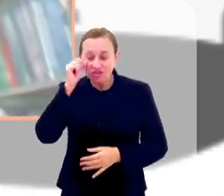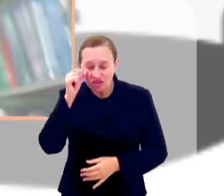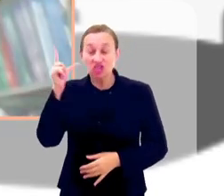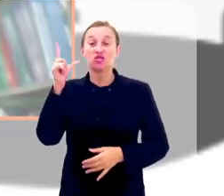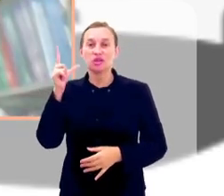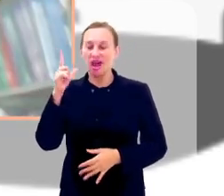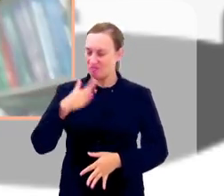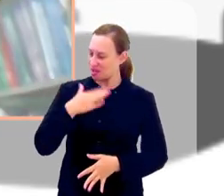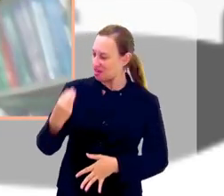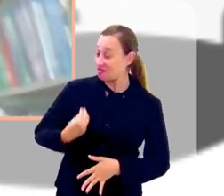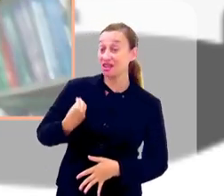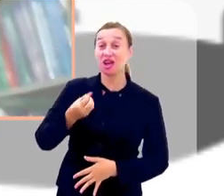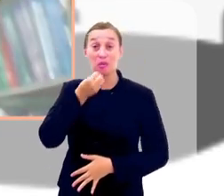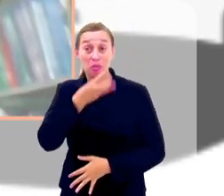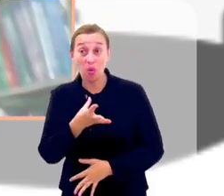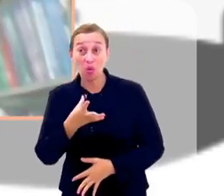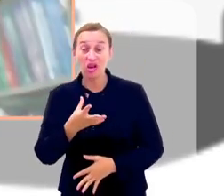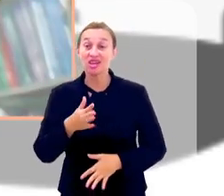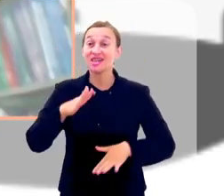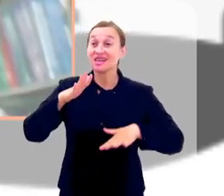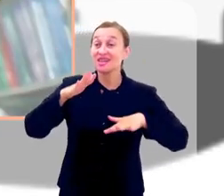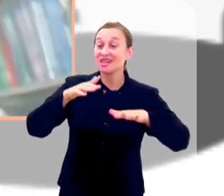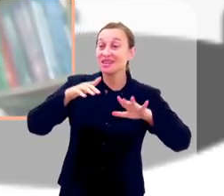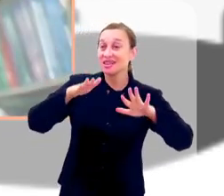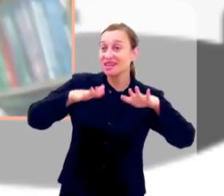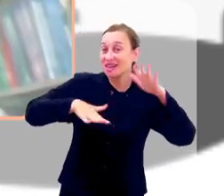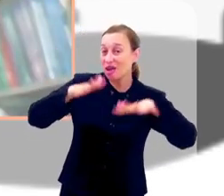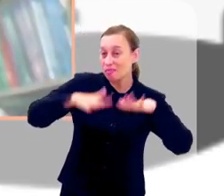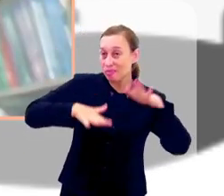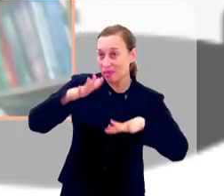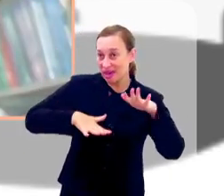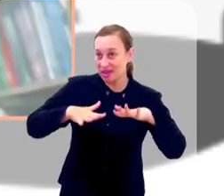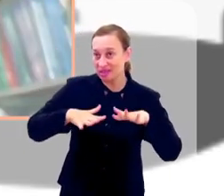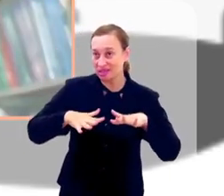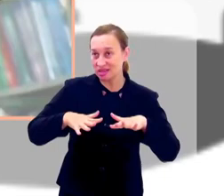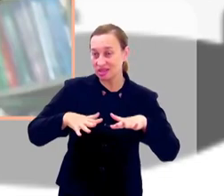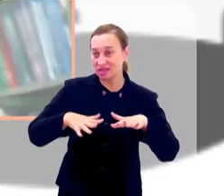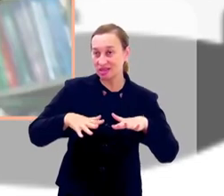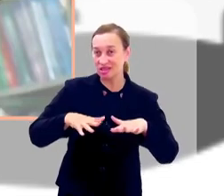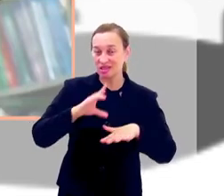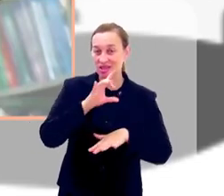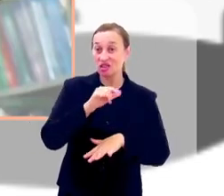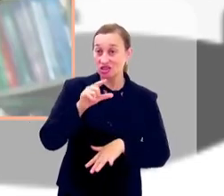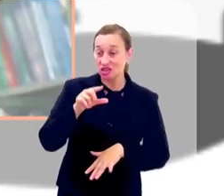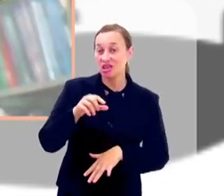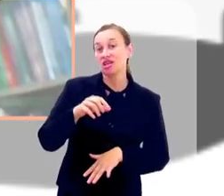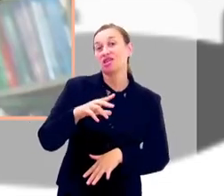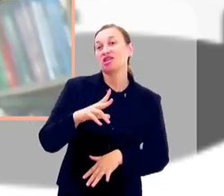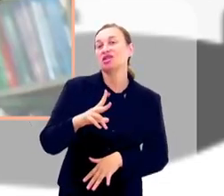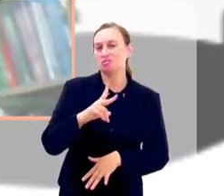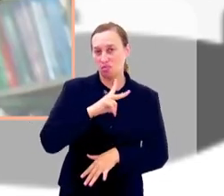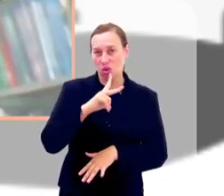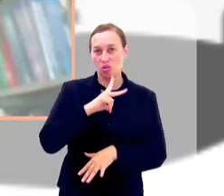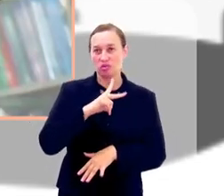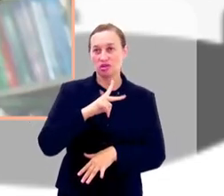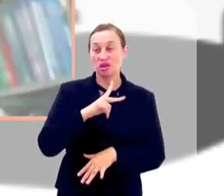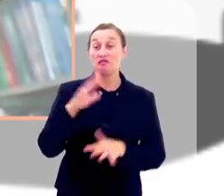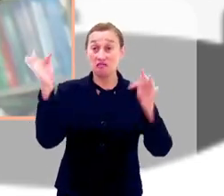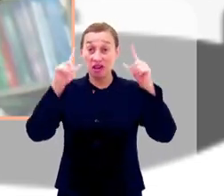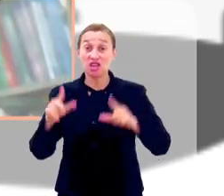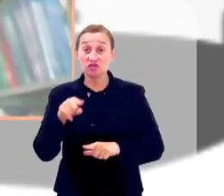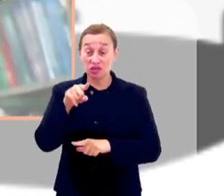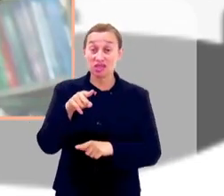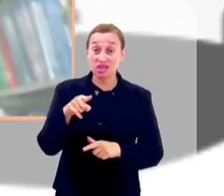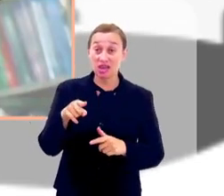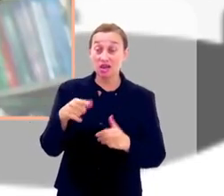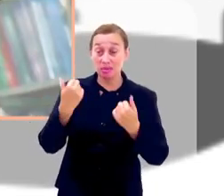minha vida vale a pena. Então, ela depende de um autorrelato. Isso torna muito difícil porque você vai se declarar feliz com